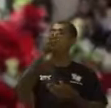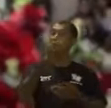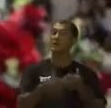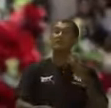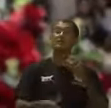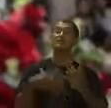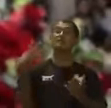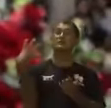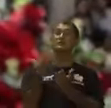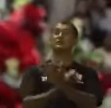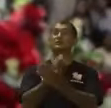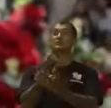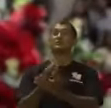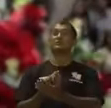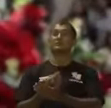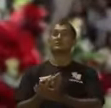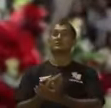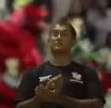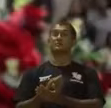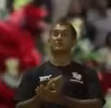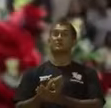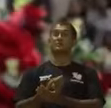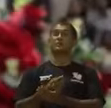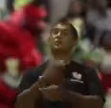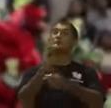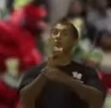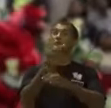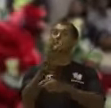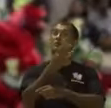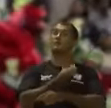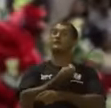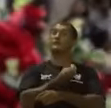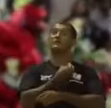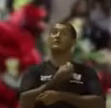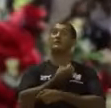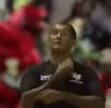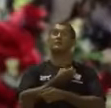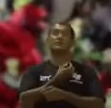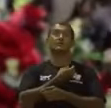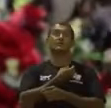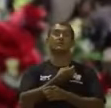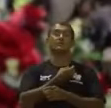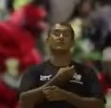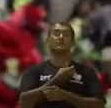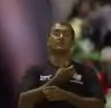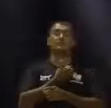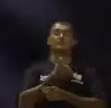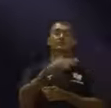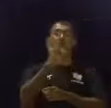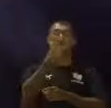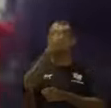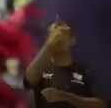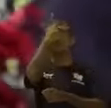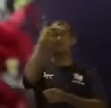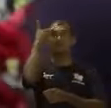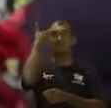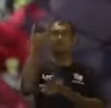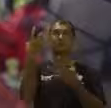perigo. Escapa-te por tua vida. Onde está a décima pessoa para